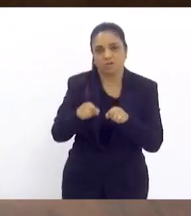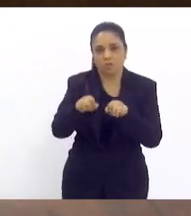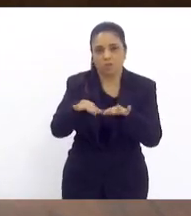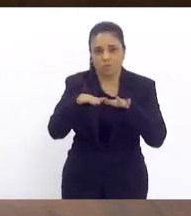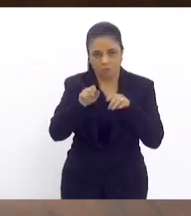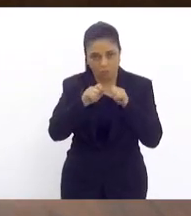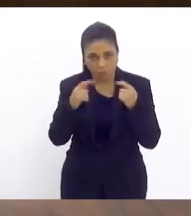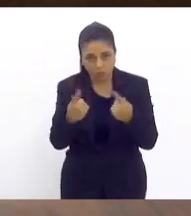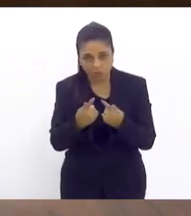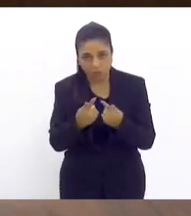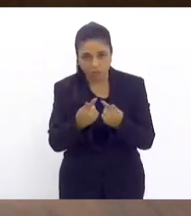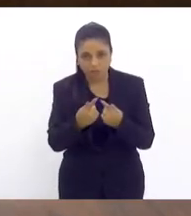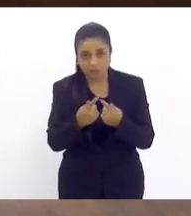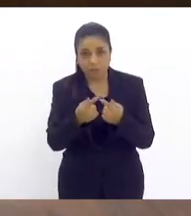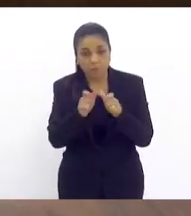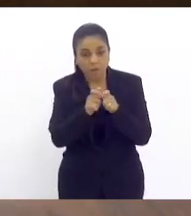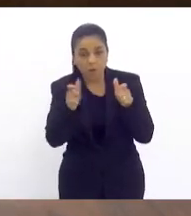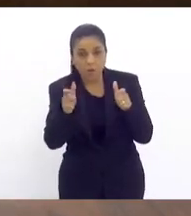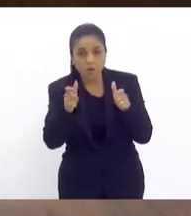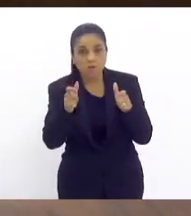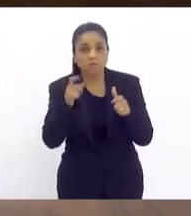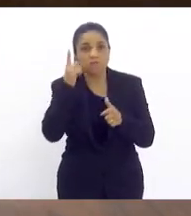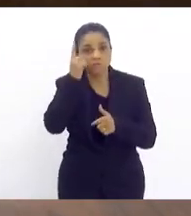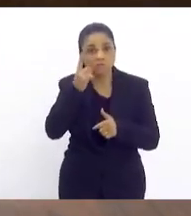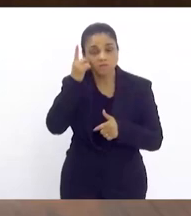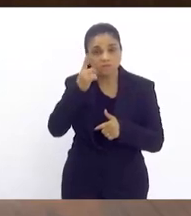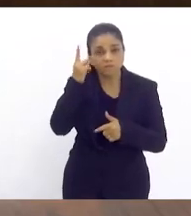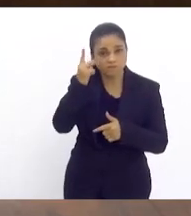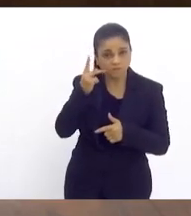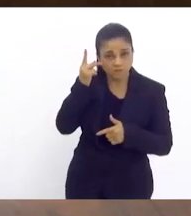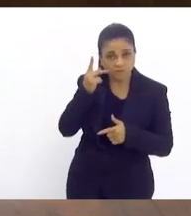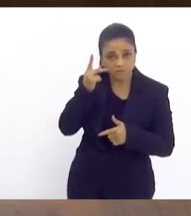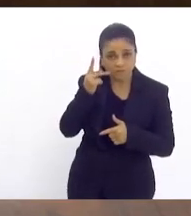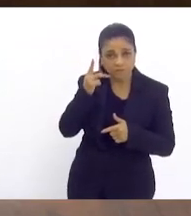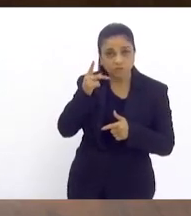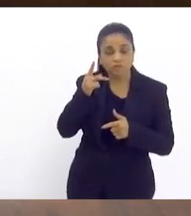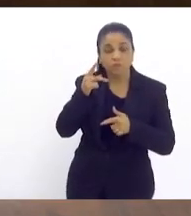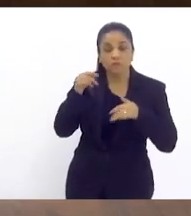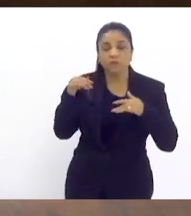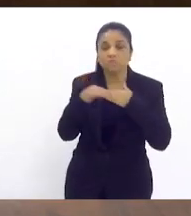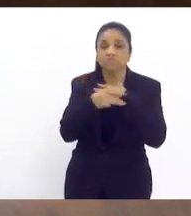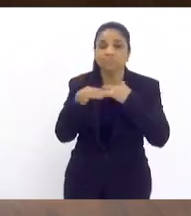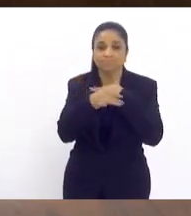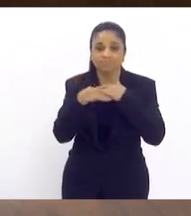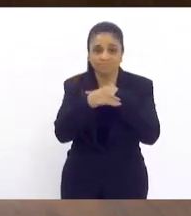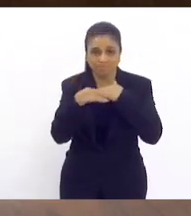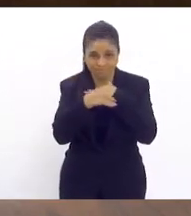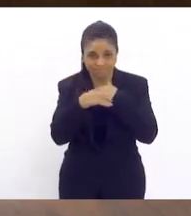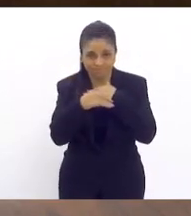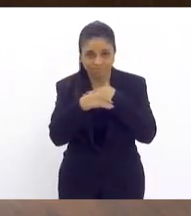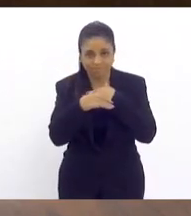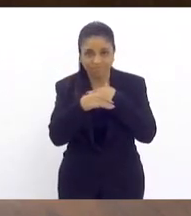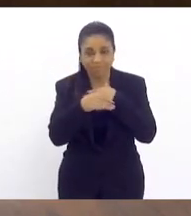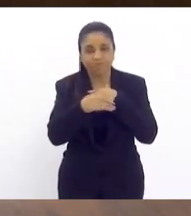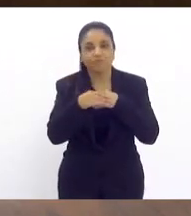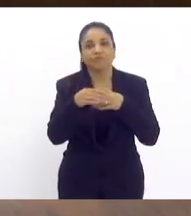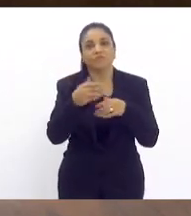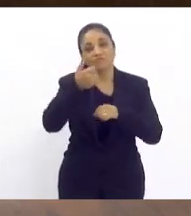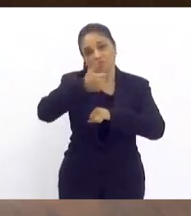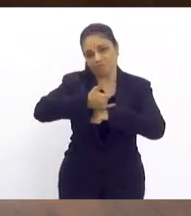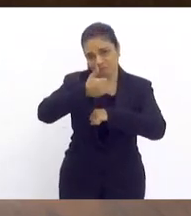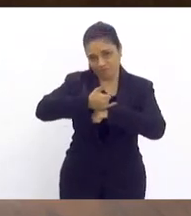no geral os parlamentares são do conjunto da Região Metropolitana e principalmente aqui do Grande Rio